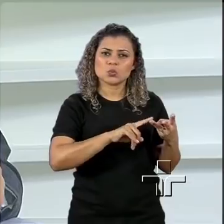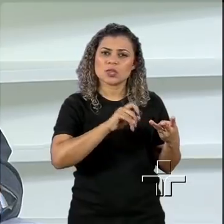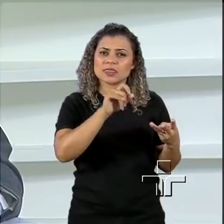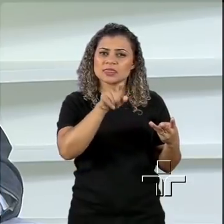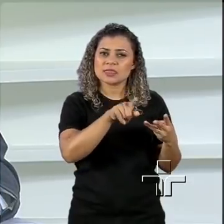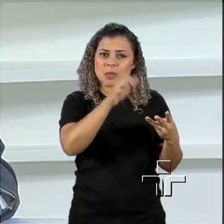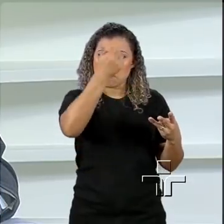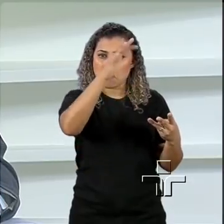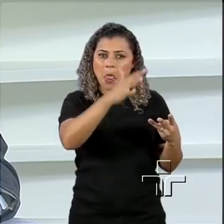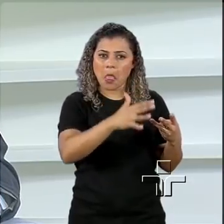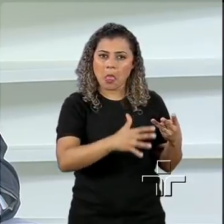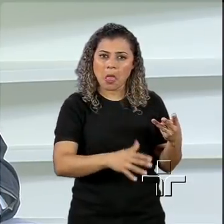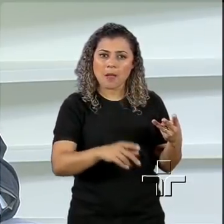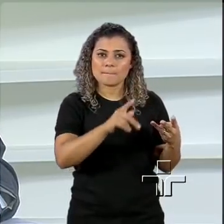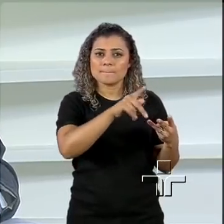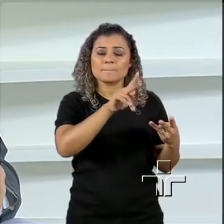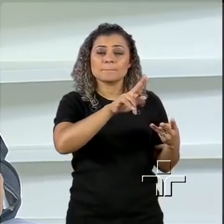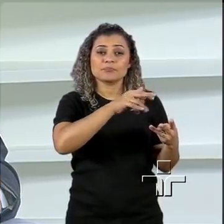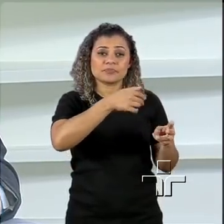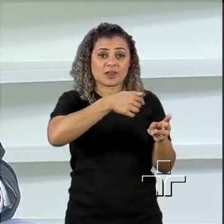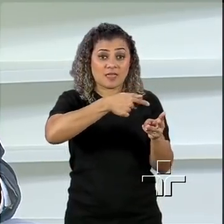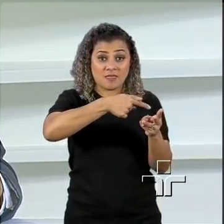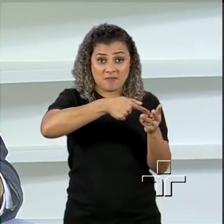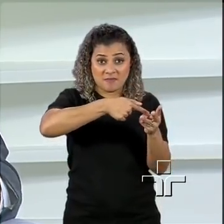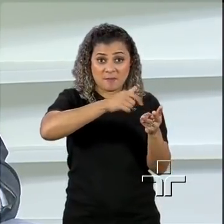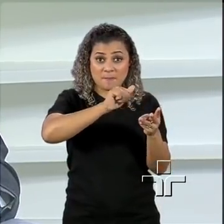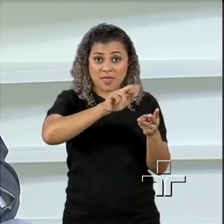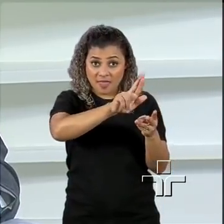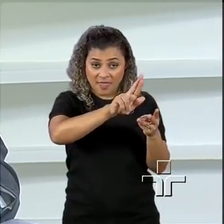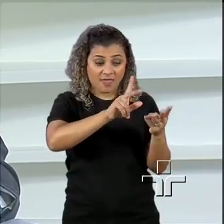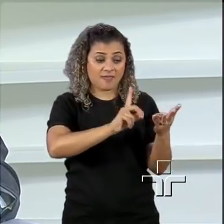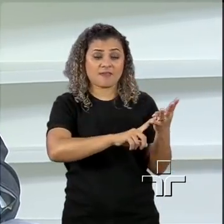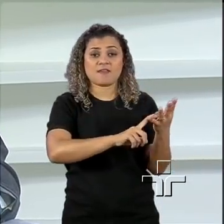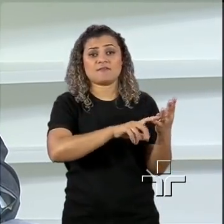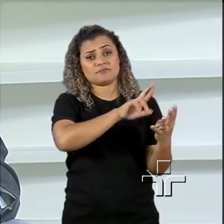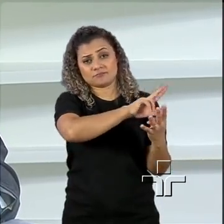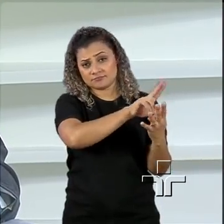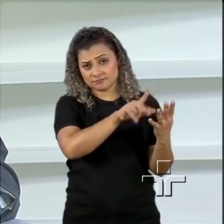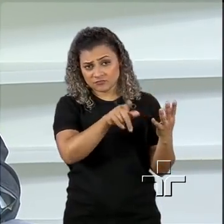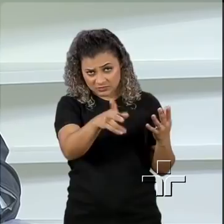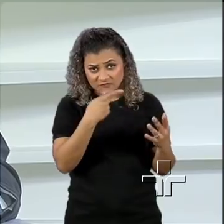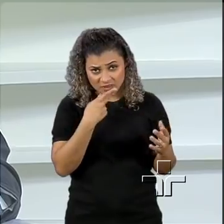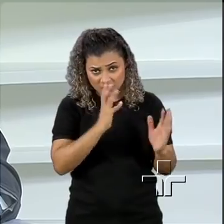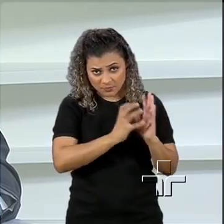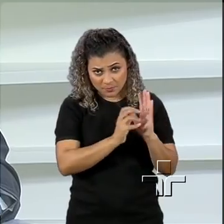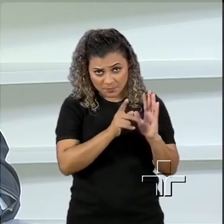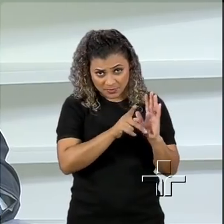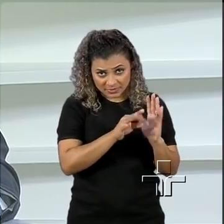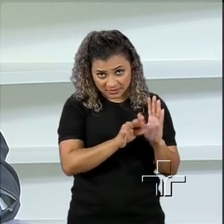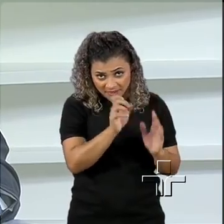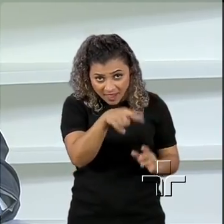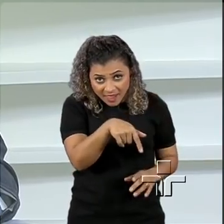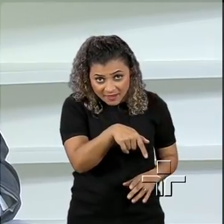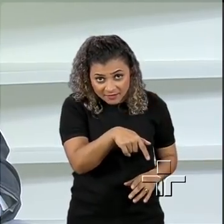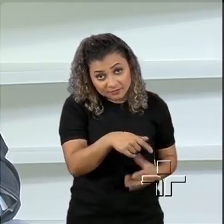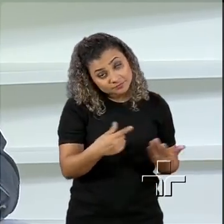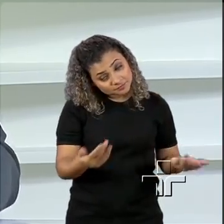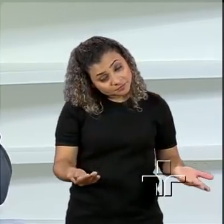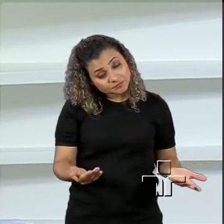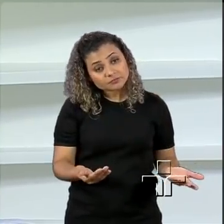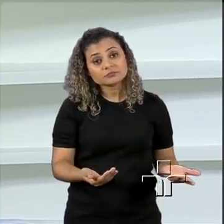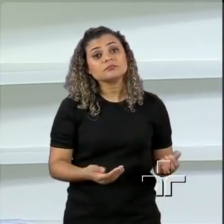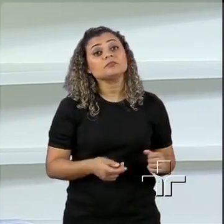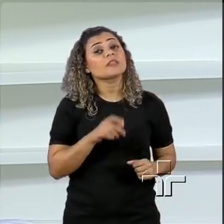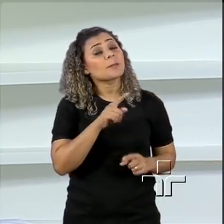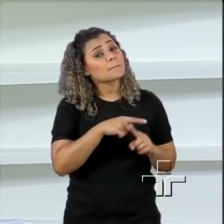crise toda da Petrobras, isso tudo que foi atribuído à gestão do PT. Acontece que,